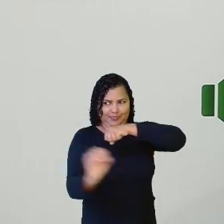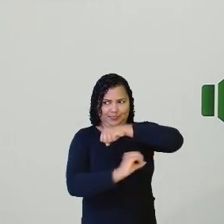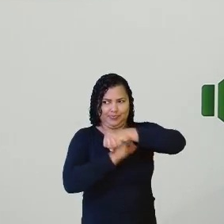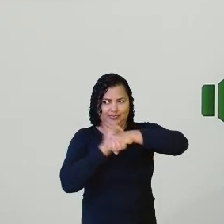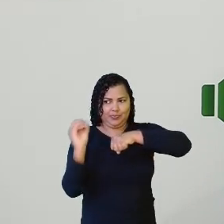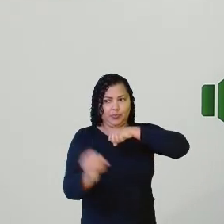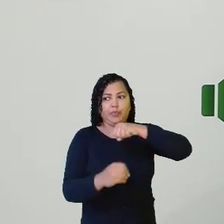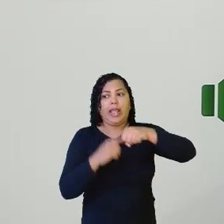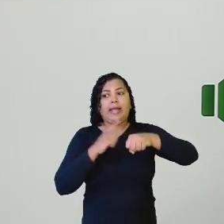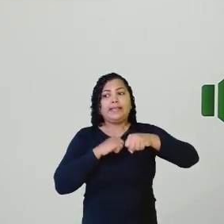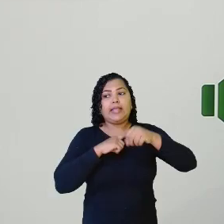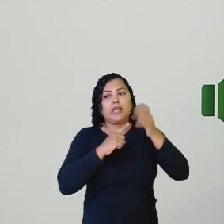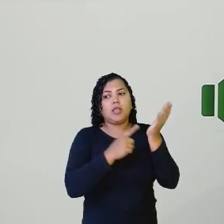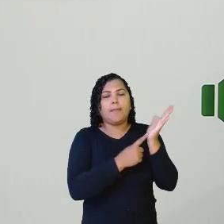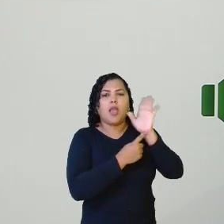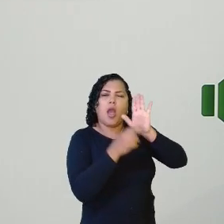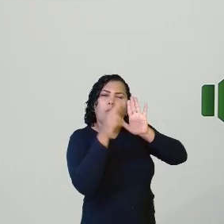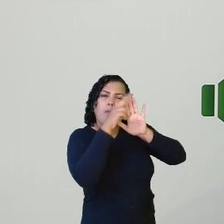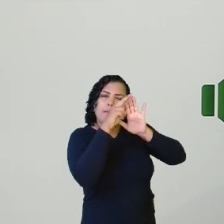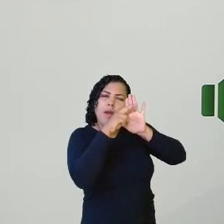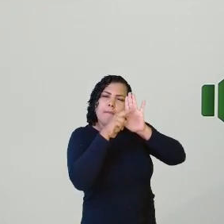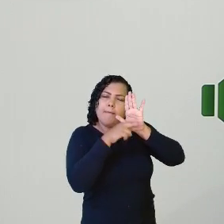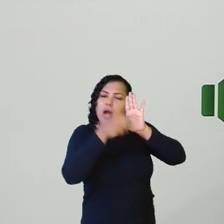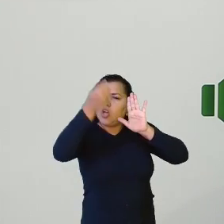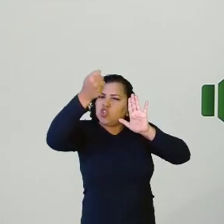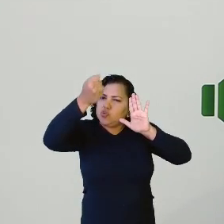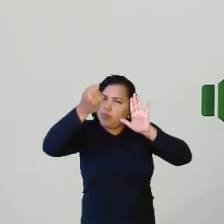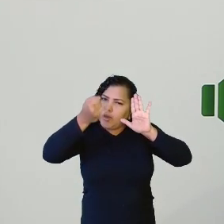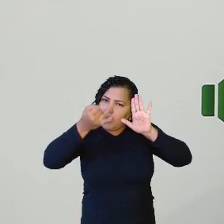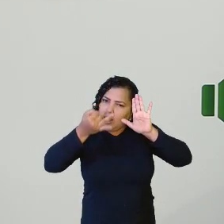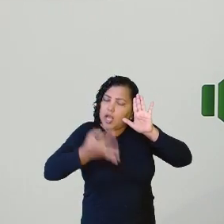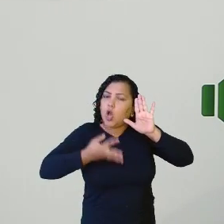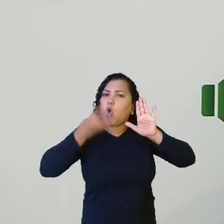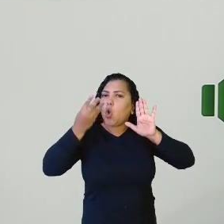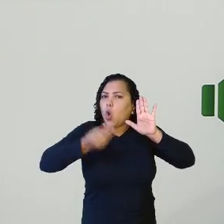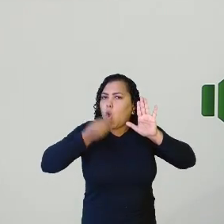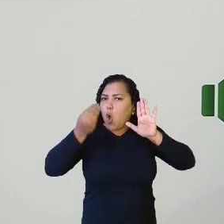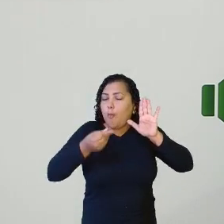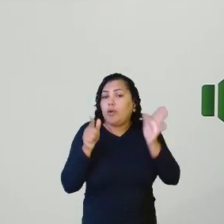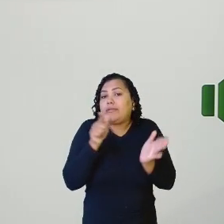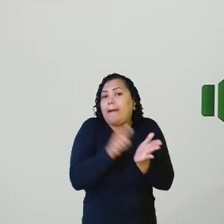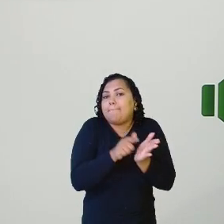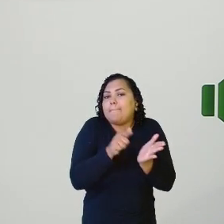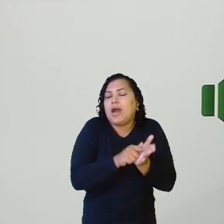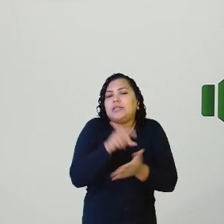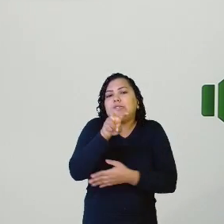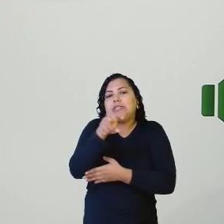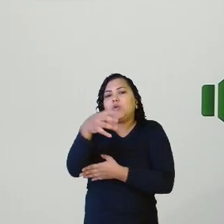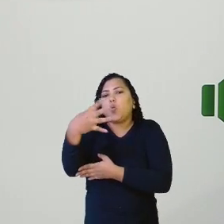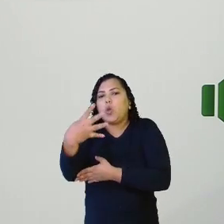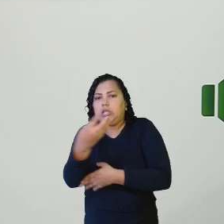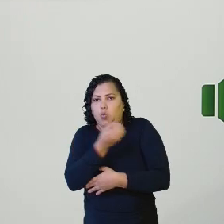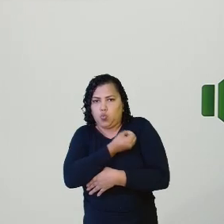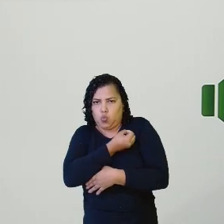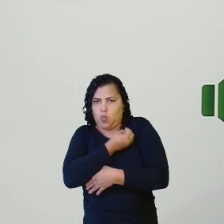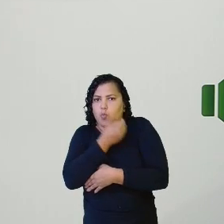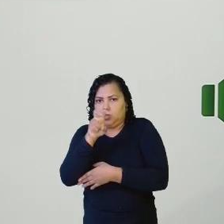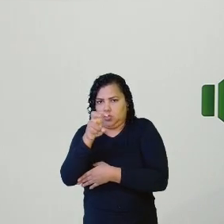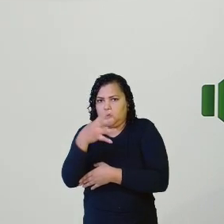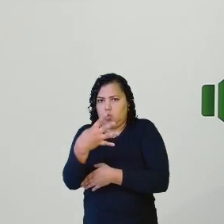neste manual, que também veio junto, aqui na página 54, a gente encontra a maneira